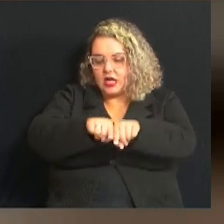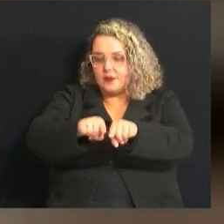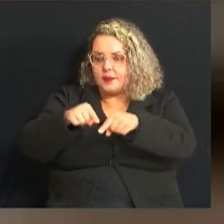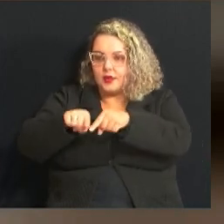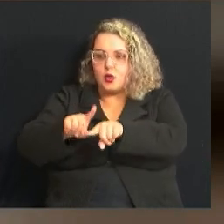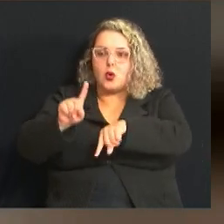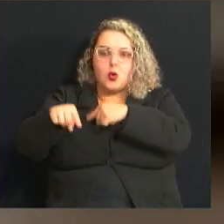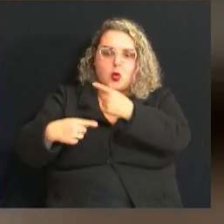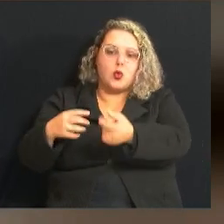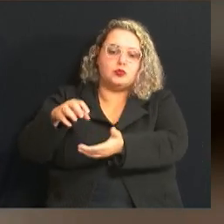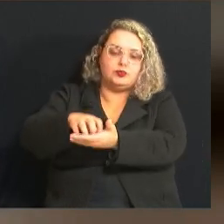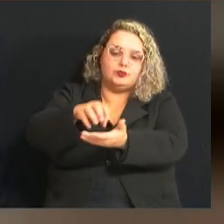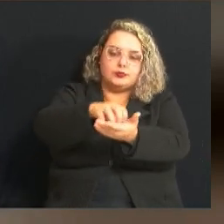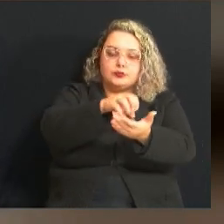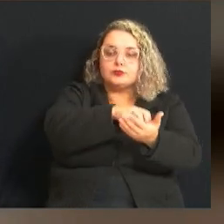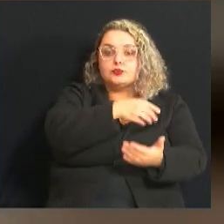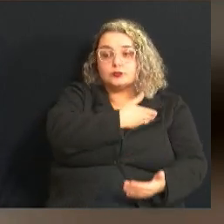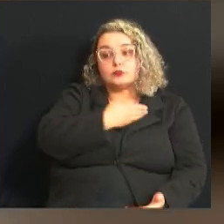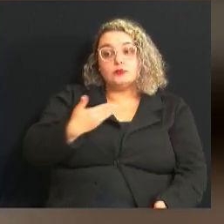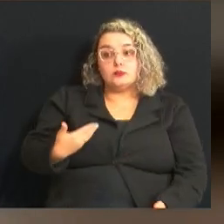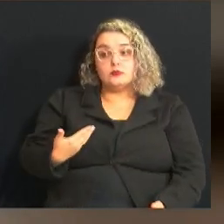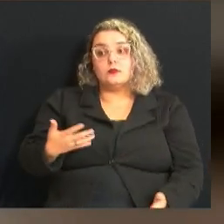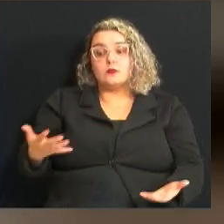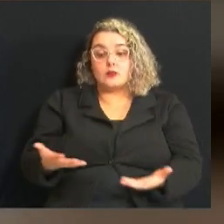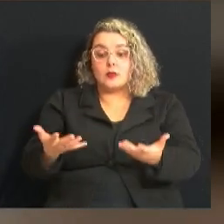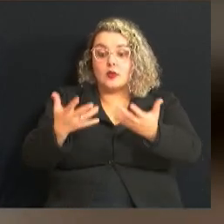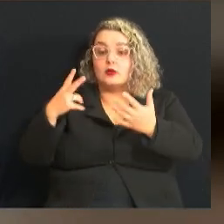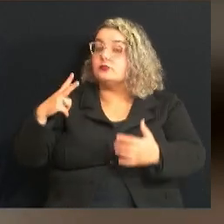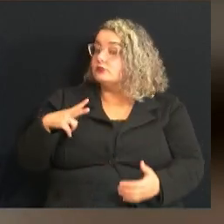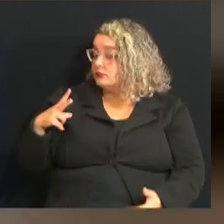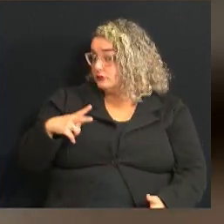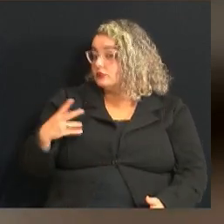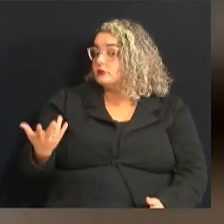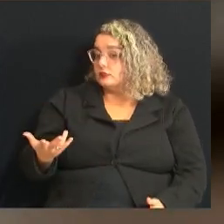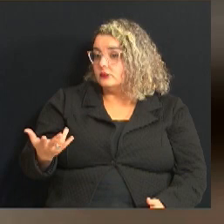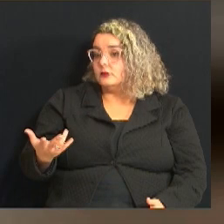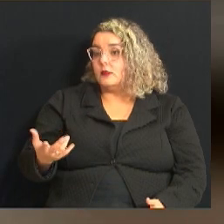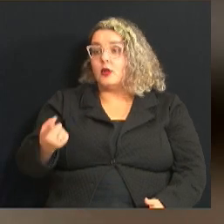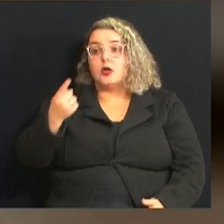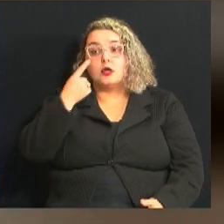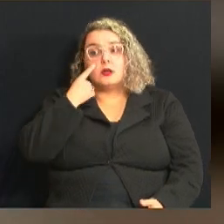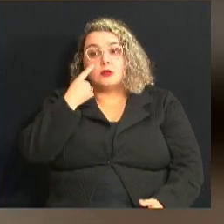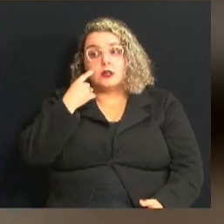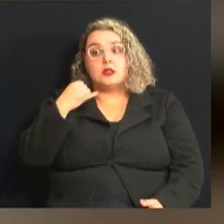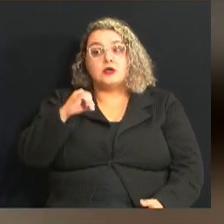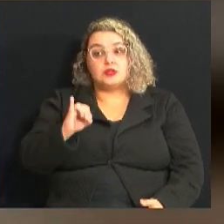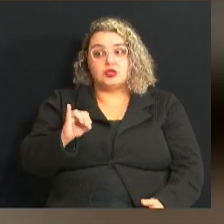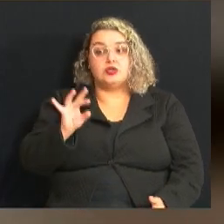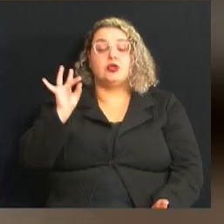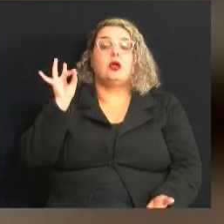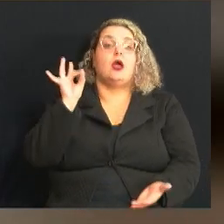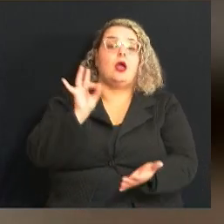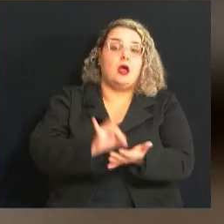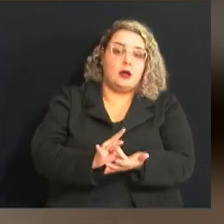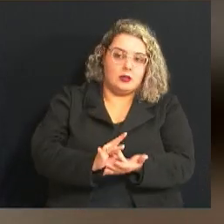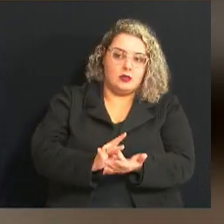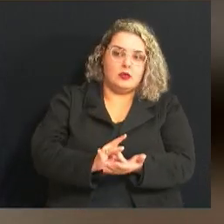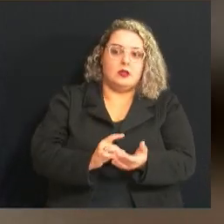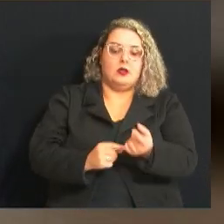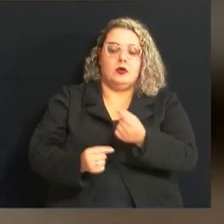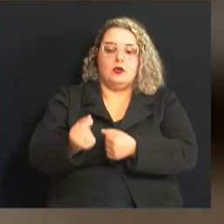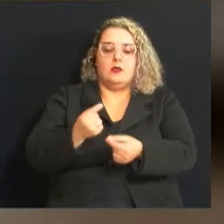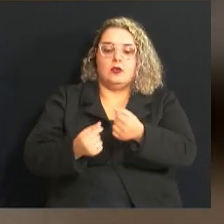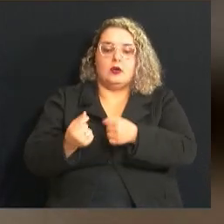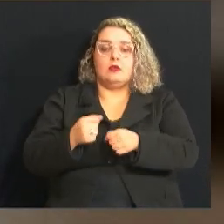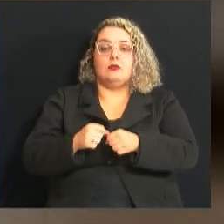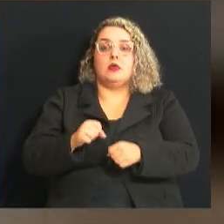outros órgãos públicos e com a iniciativa privada. Agora, veja bem, se for efetivamente uma economia circular, em